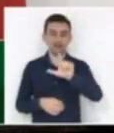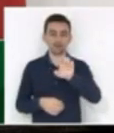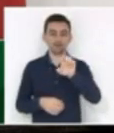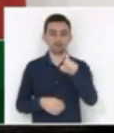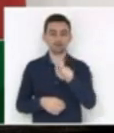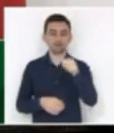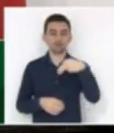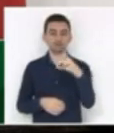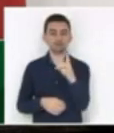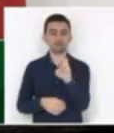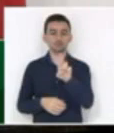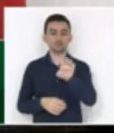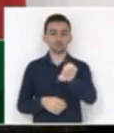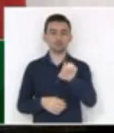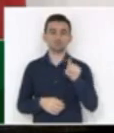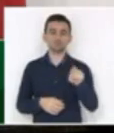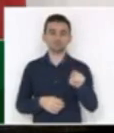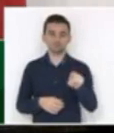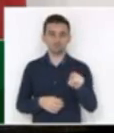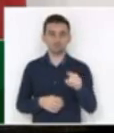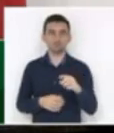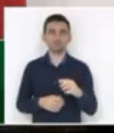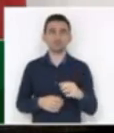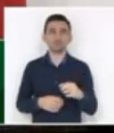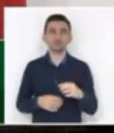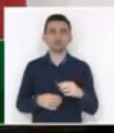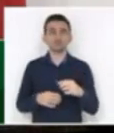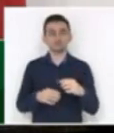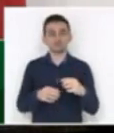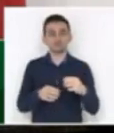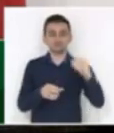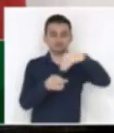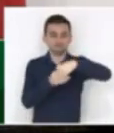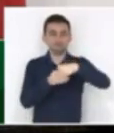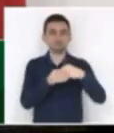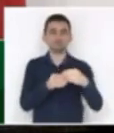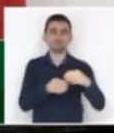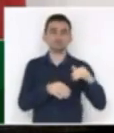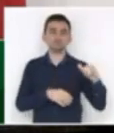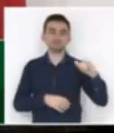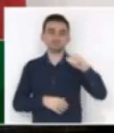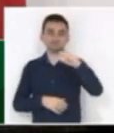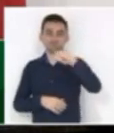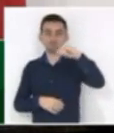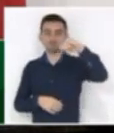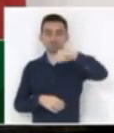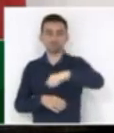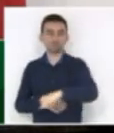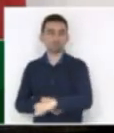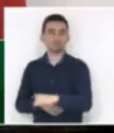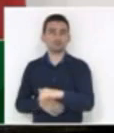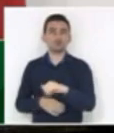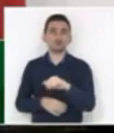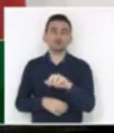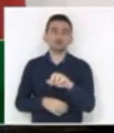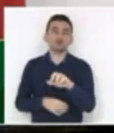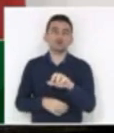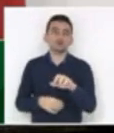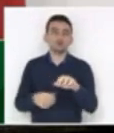Roshinsky, que estava entre os passageiros do avião que caiu na segunda-feira em Roraima e